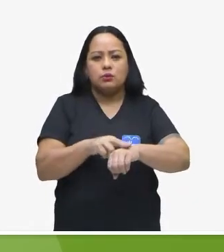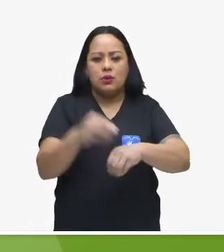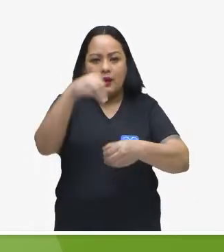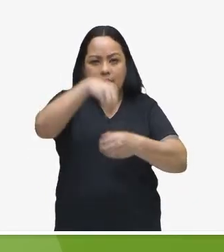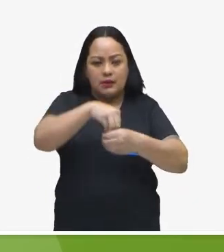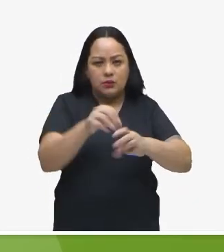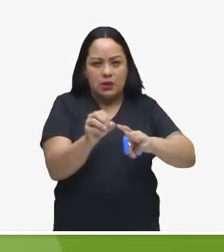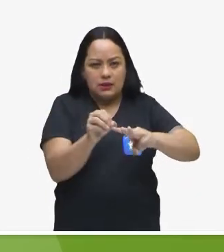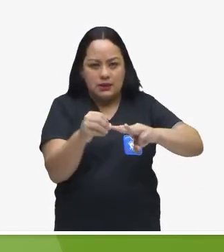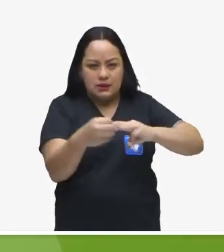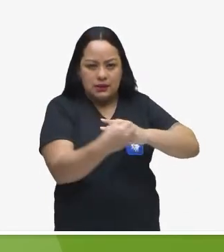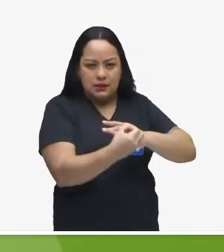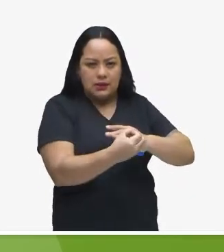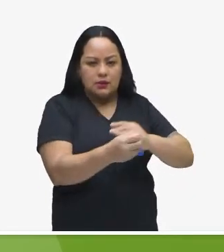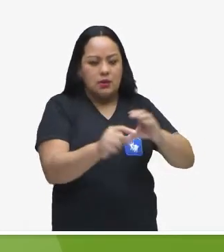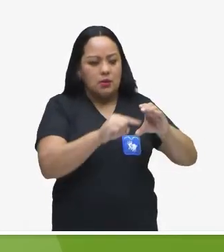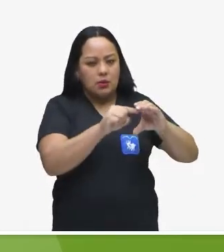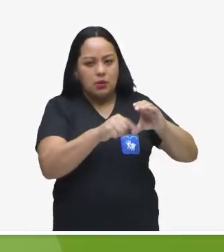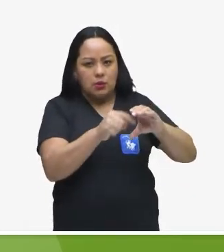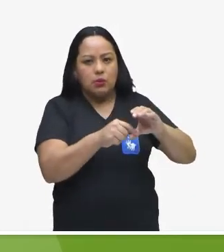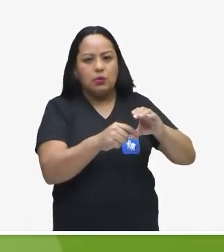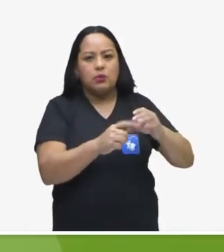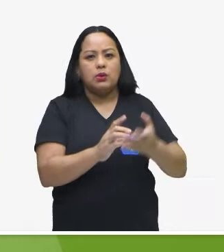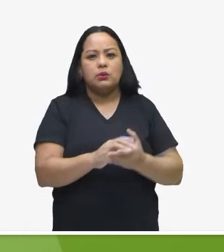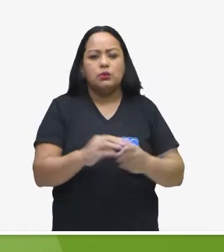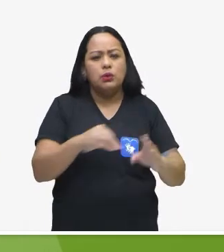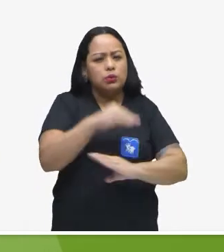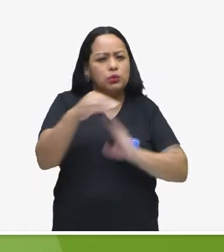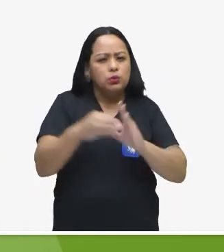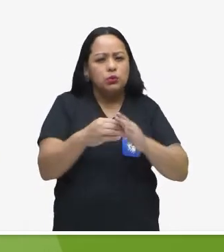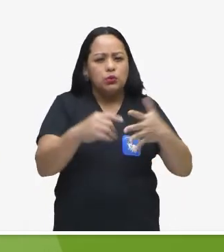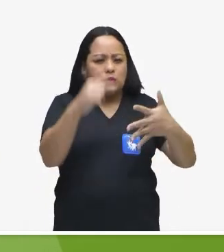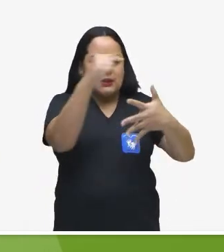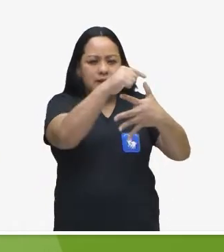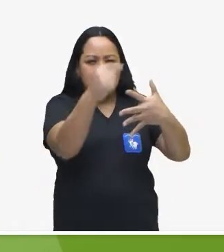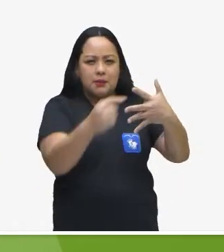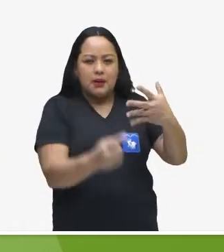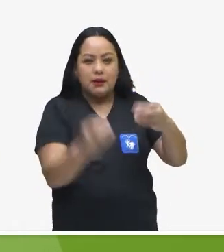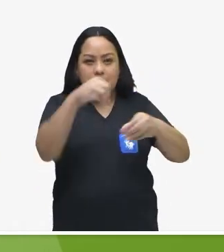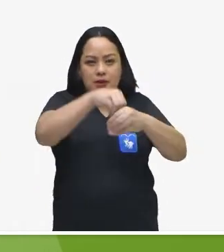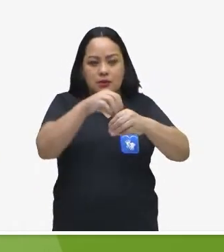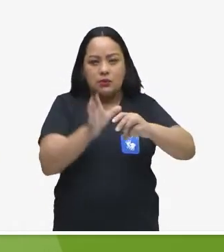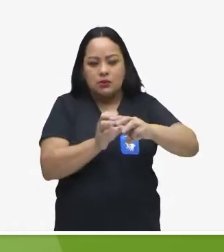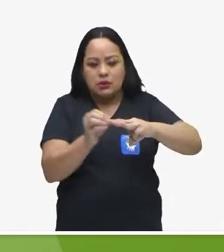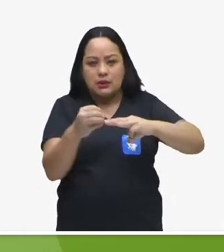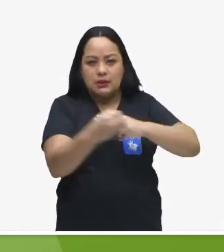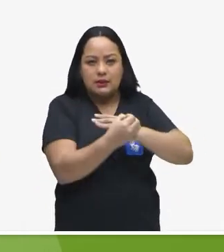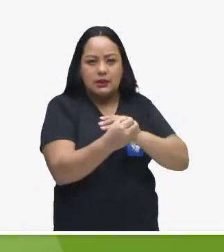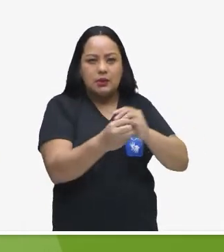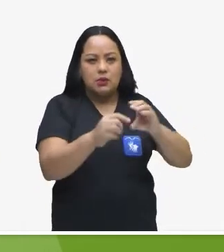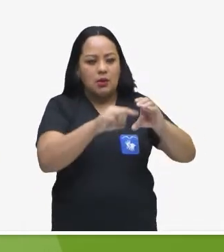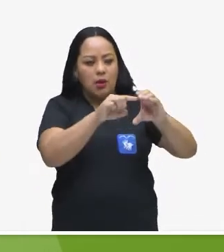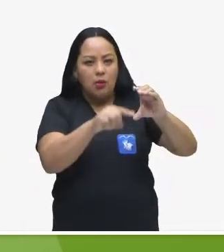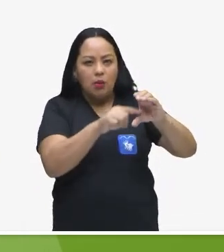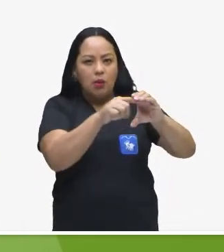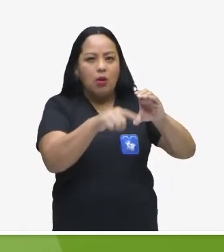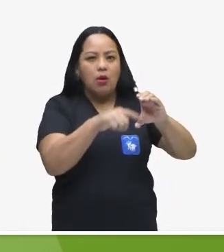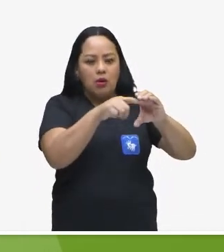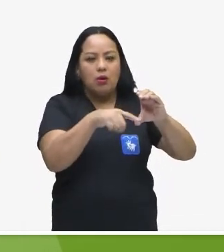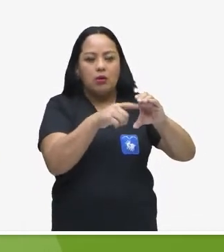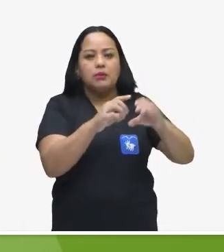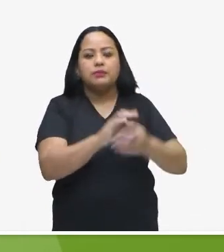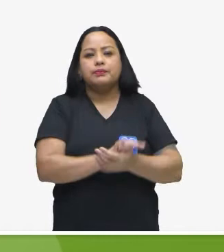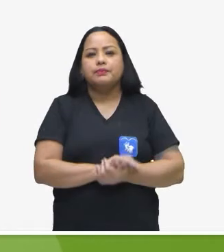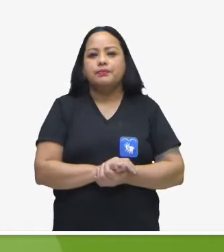célula. Vemos aqui retículo endoplasmático. Então, todas essas aqui são organelas, tá? E aqui ao